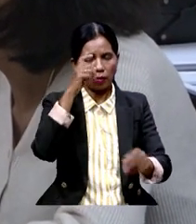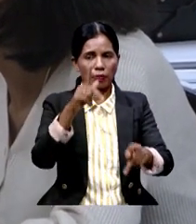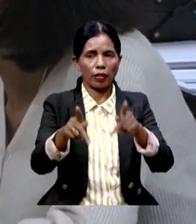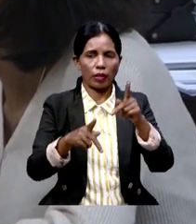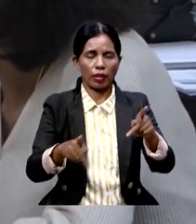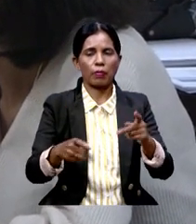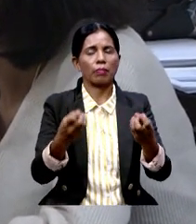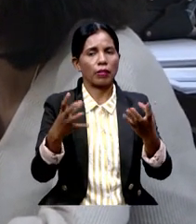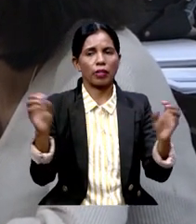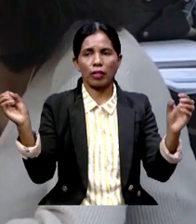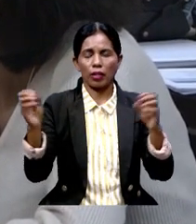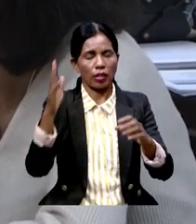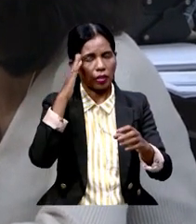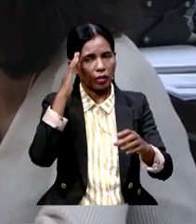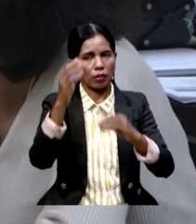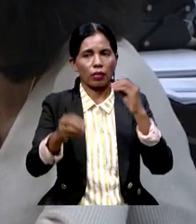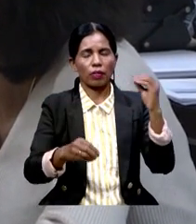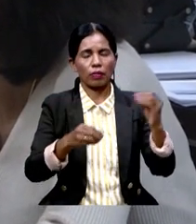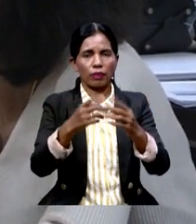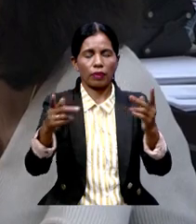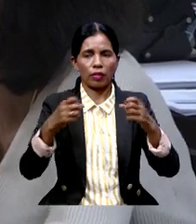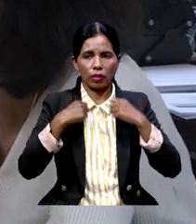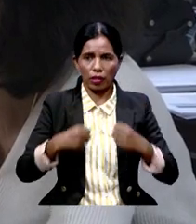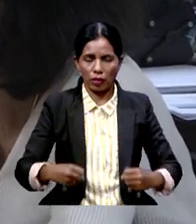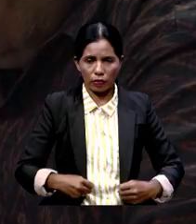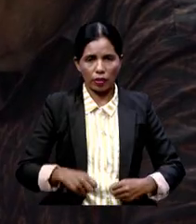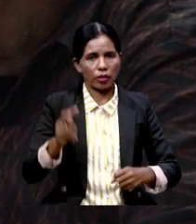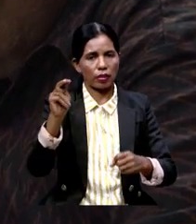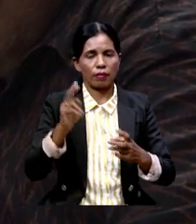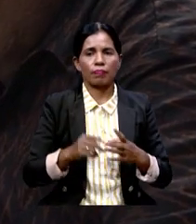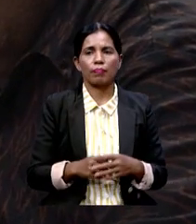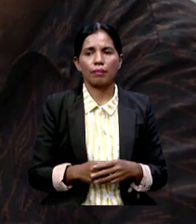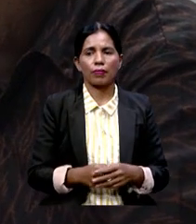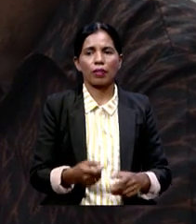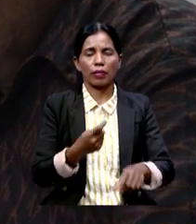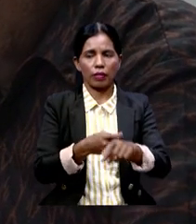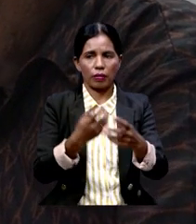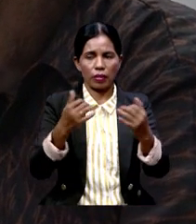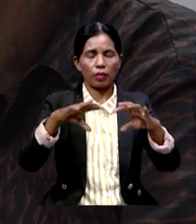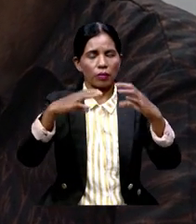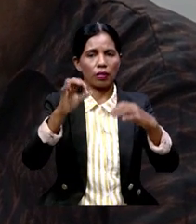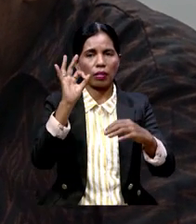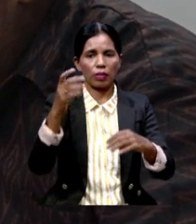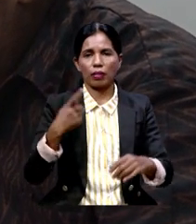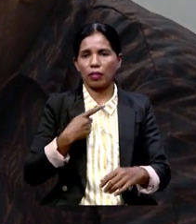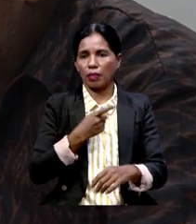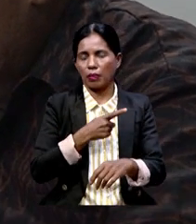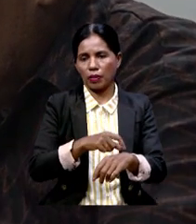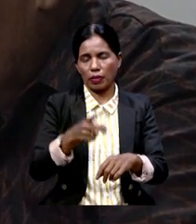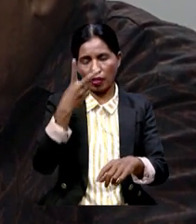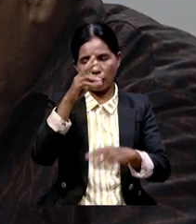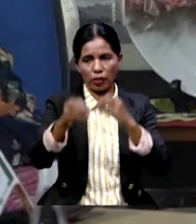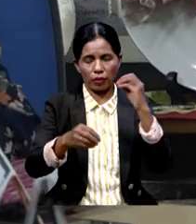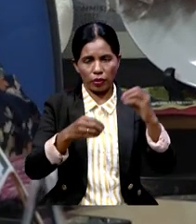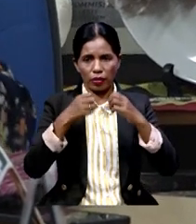admitido balon la ia conhecimento com a área Saúde Nia. O situação né, Comissão F e Parlamento Nacional nebe trata